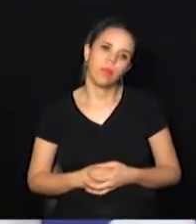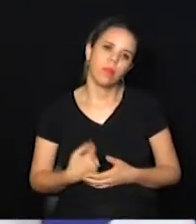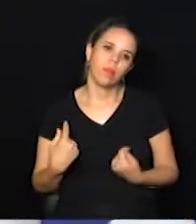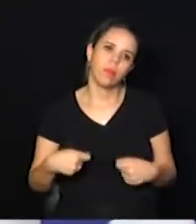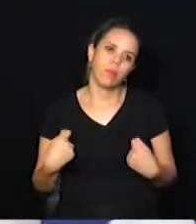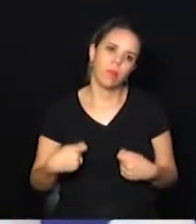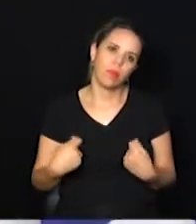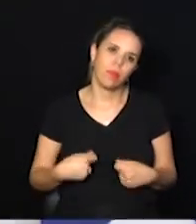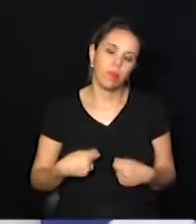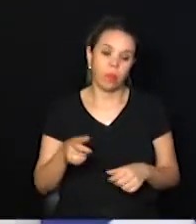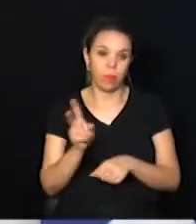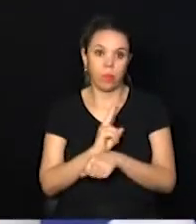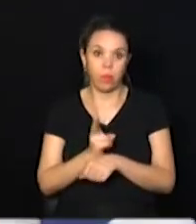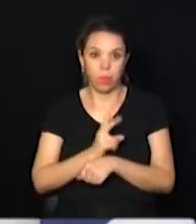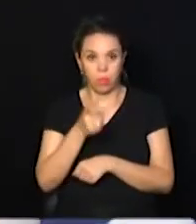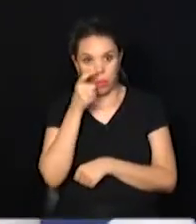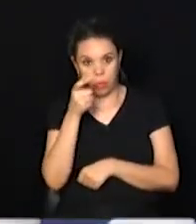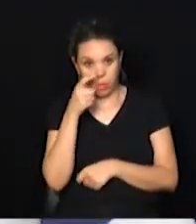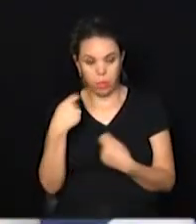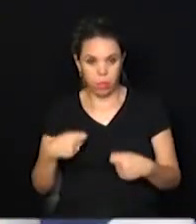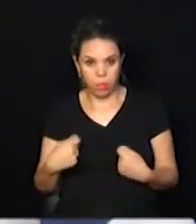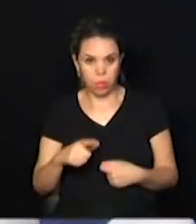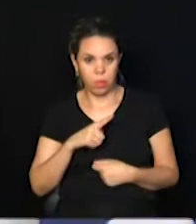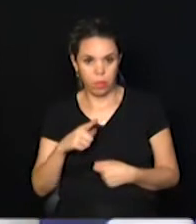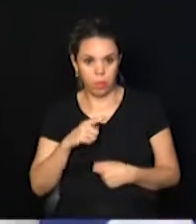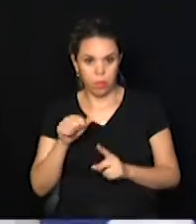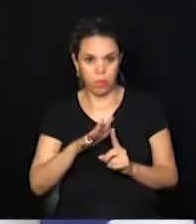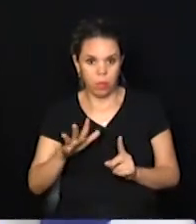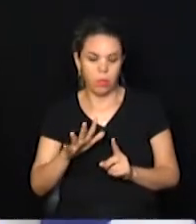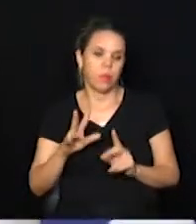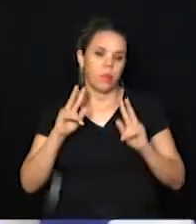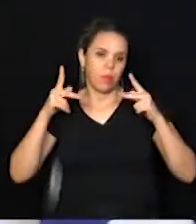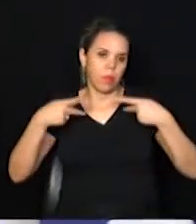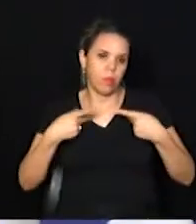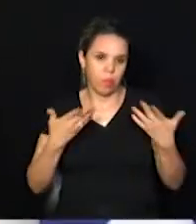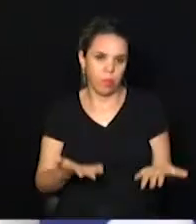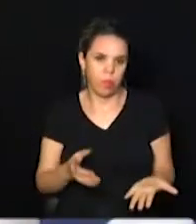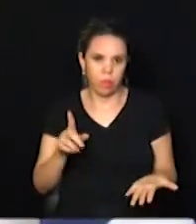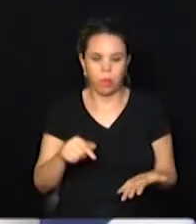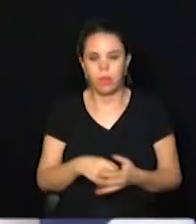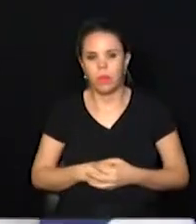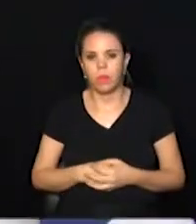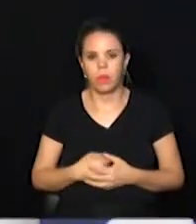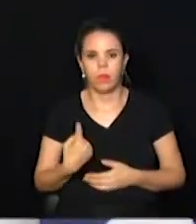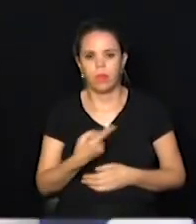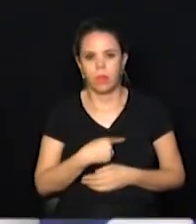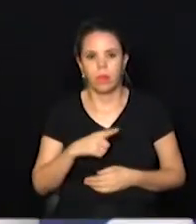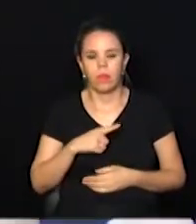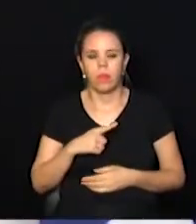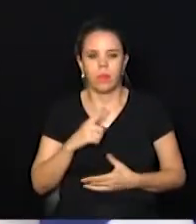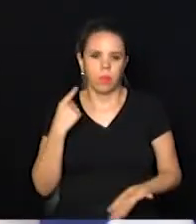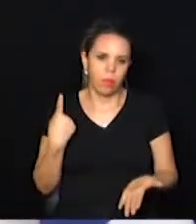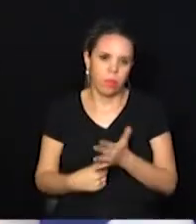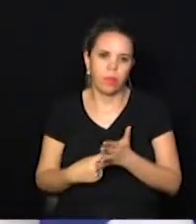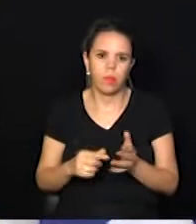precisamos ser vigilantes e nós precisamos ter uma sociedade humana. E foi isso que nós nos